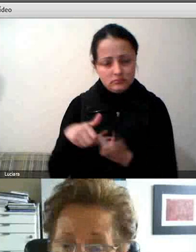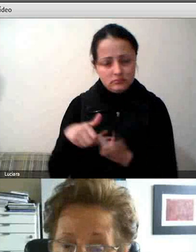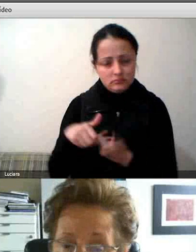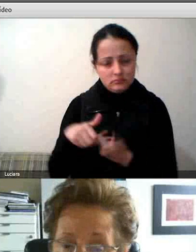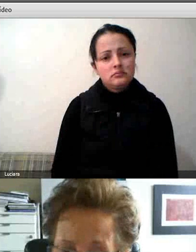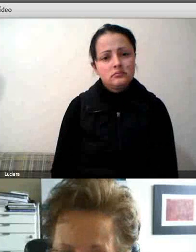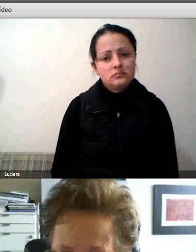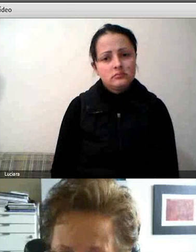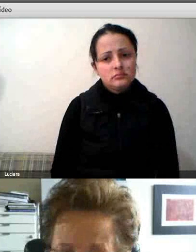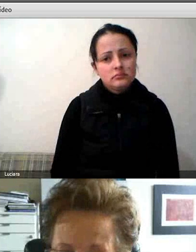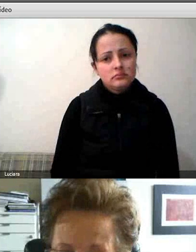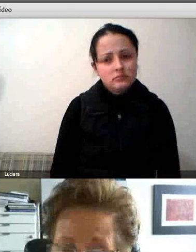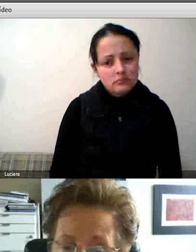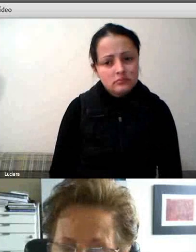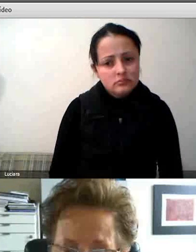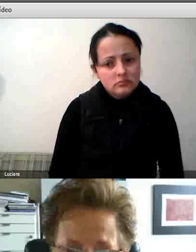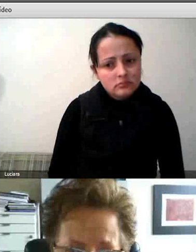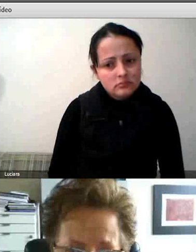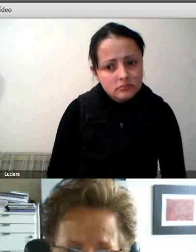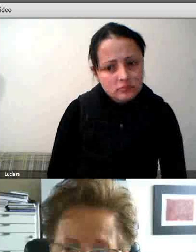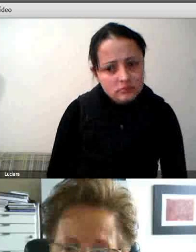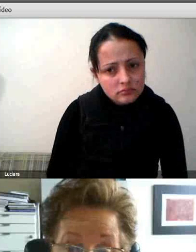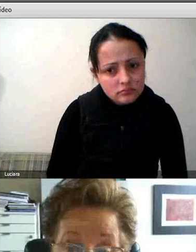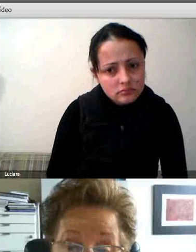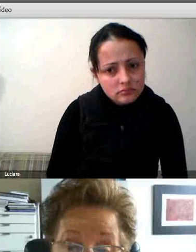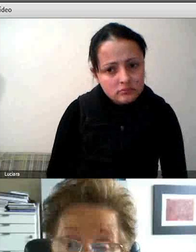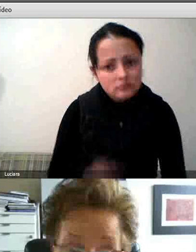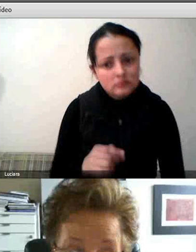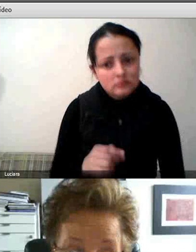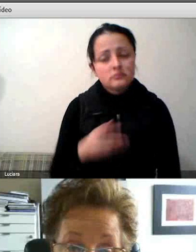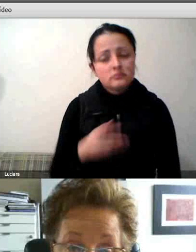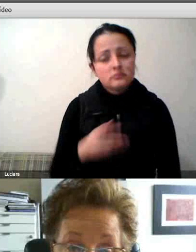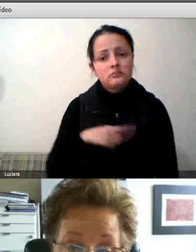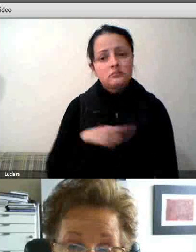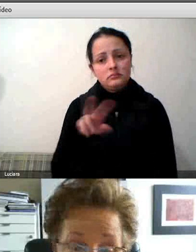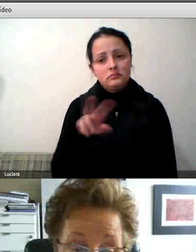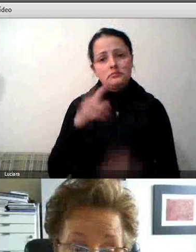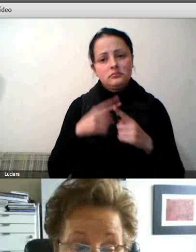a refletir sobre as informações que recolhe.